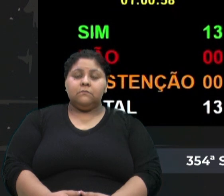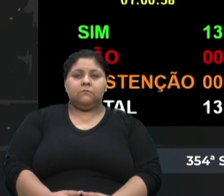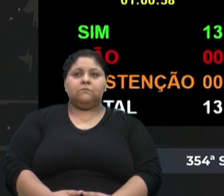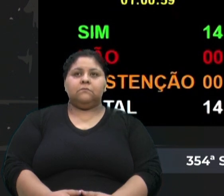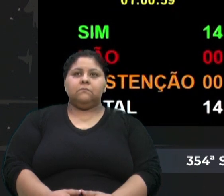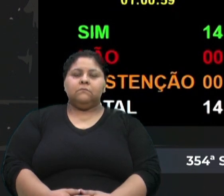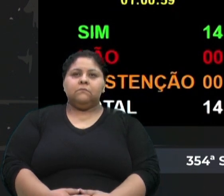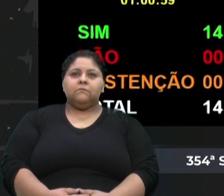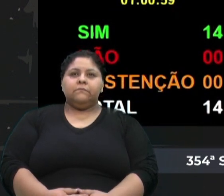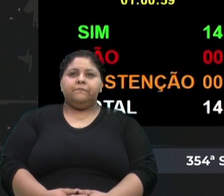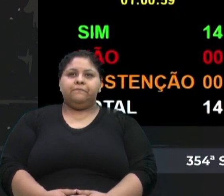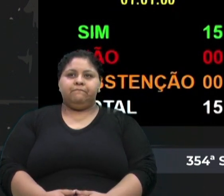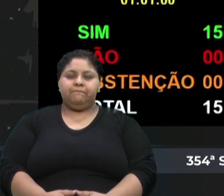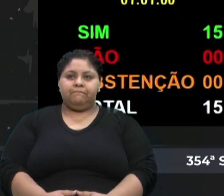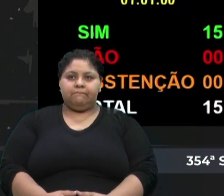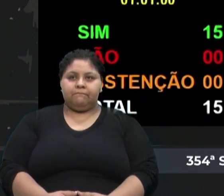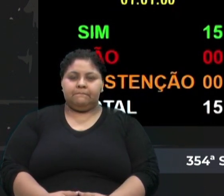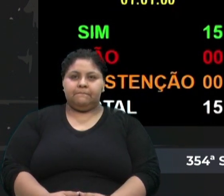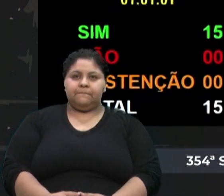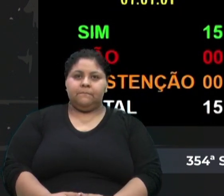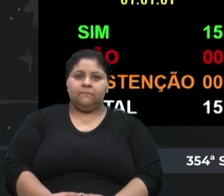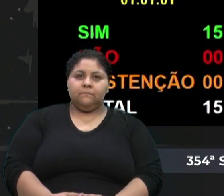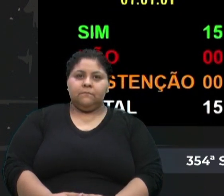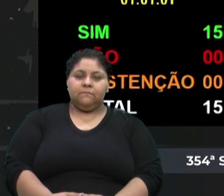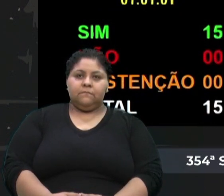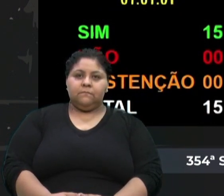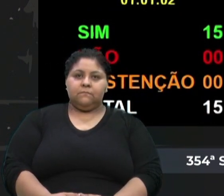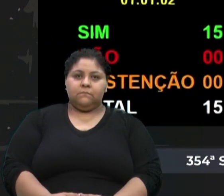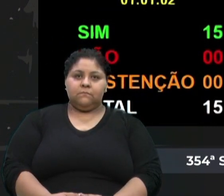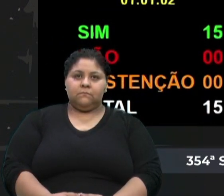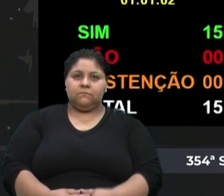Como vota Rafael Bueno?